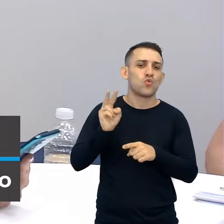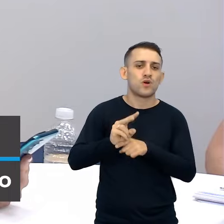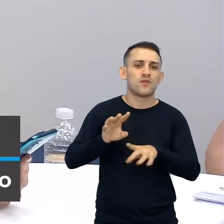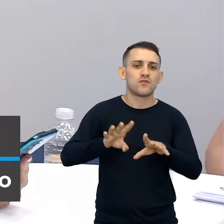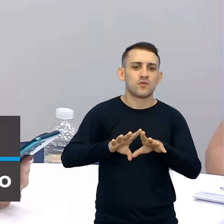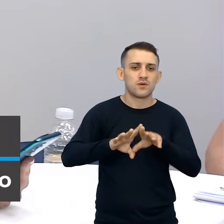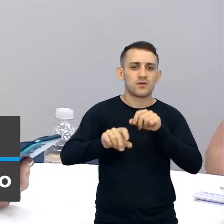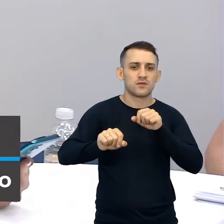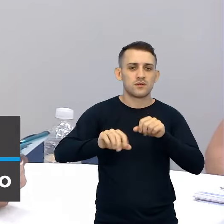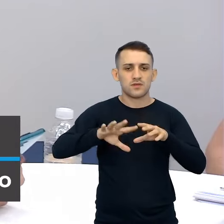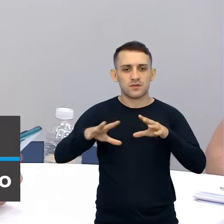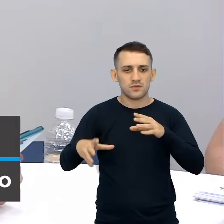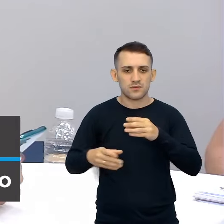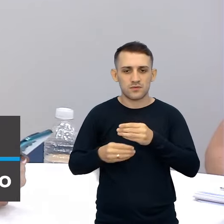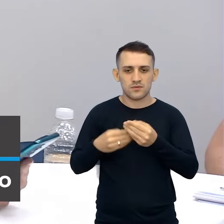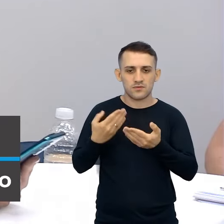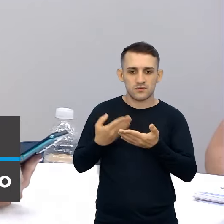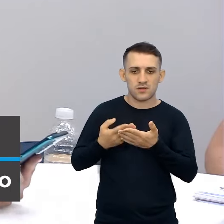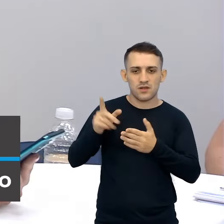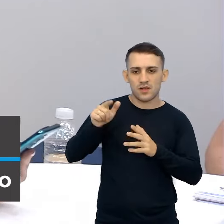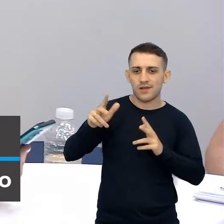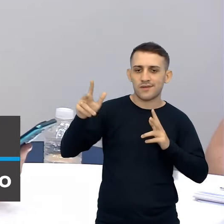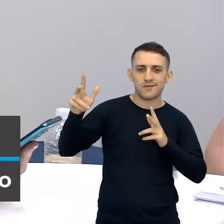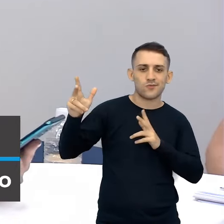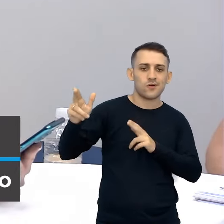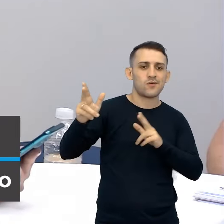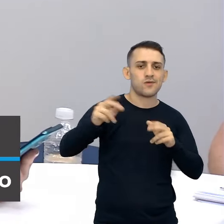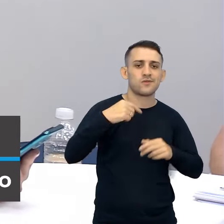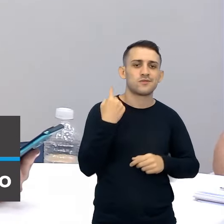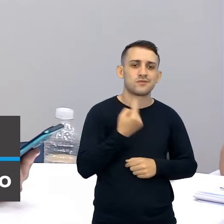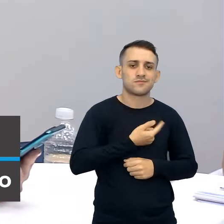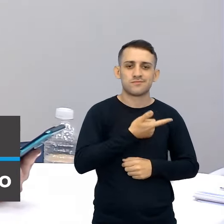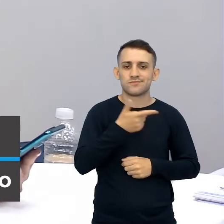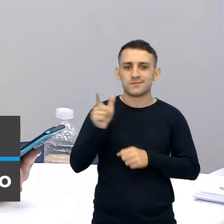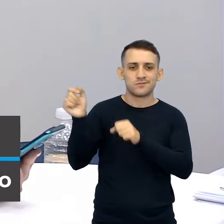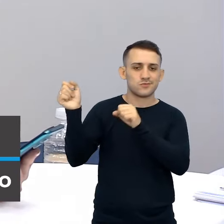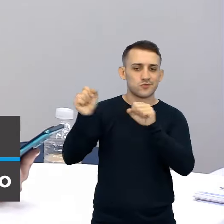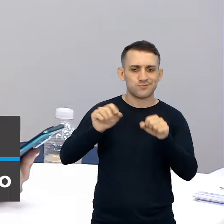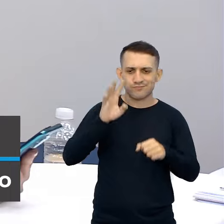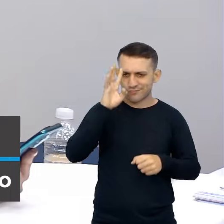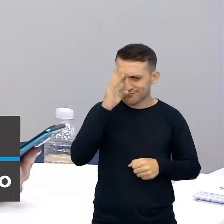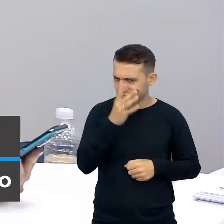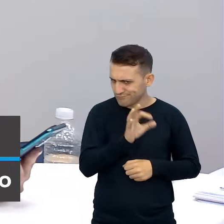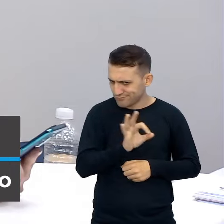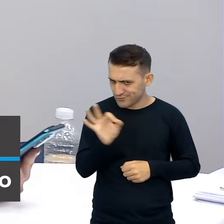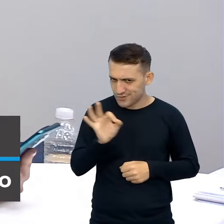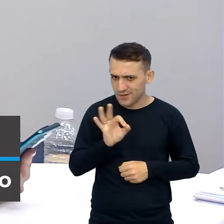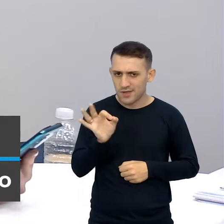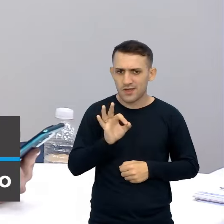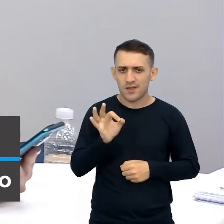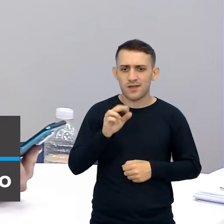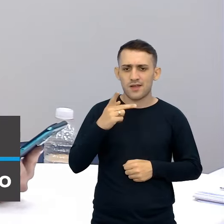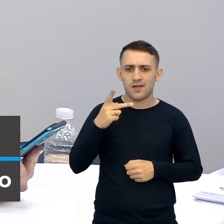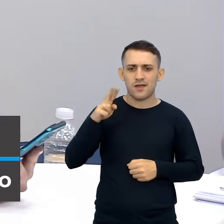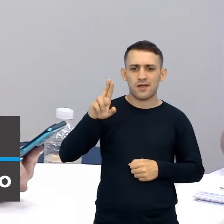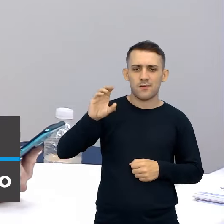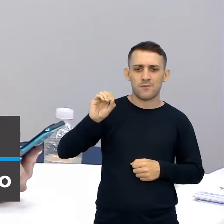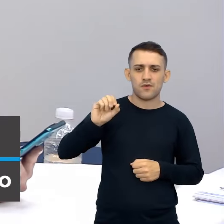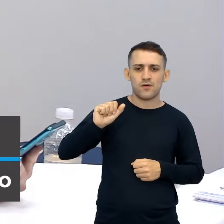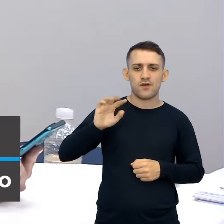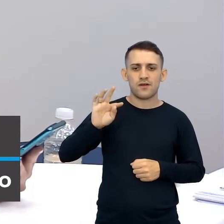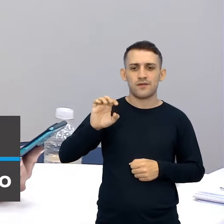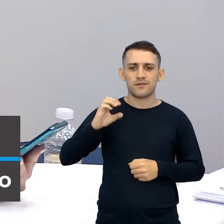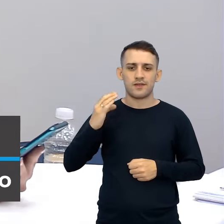atribuição de aula é a mesma para vocês e a mesma para a gente não tem poder nenhum em resolver. A questão de Proatec a gente não